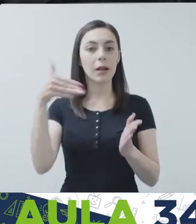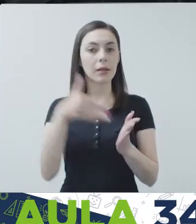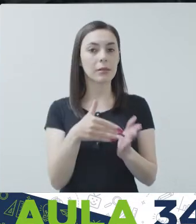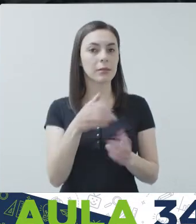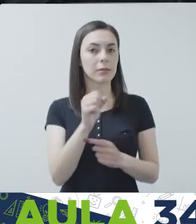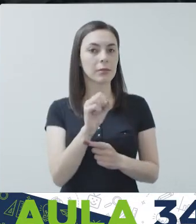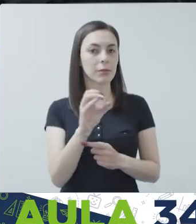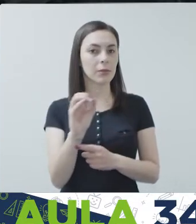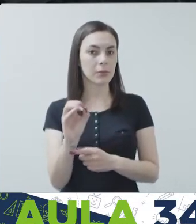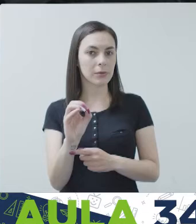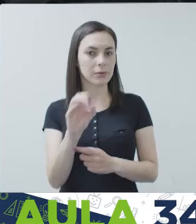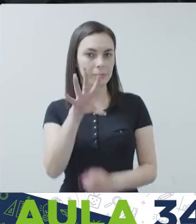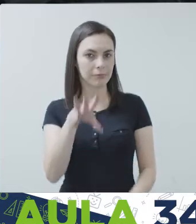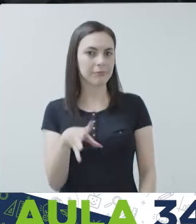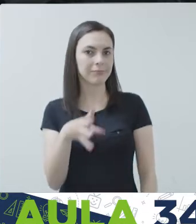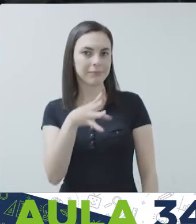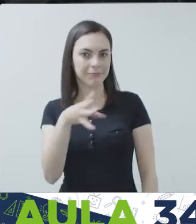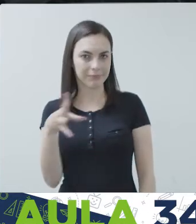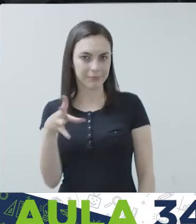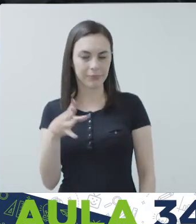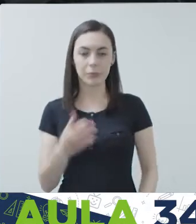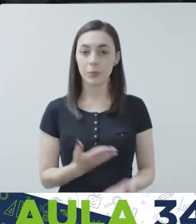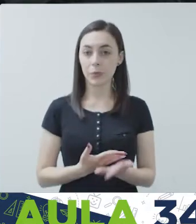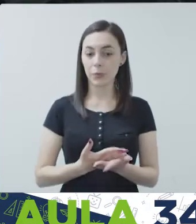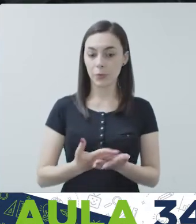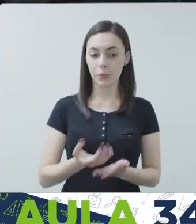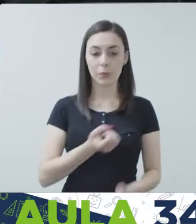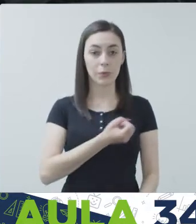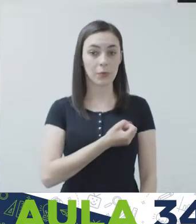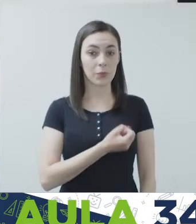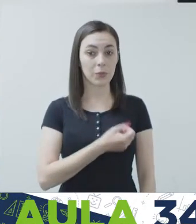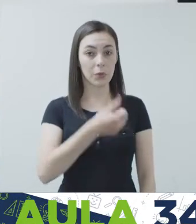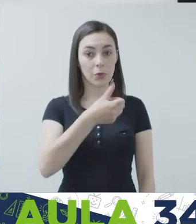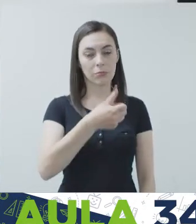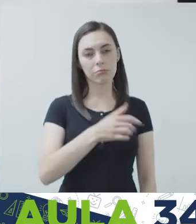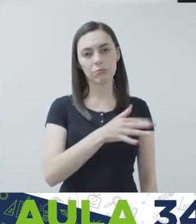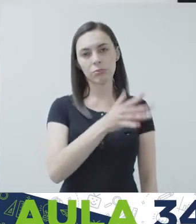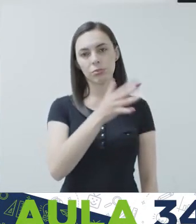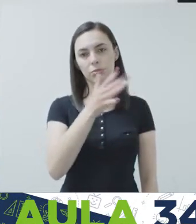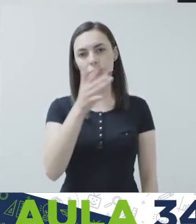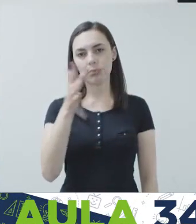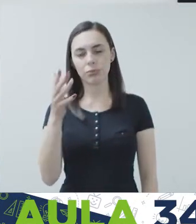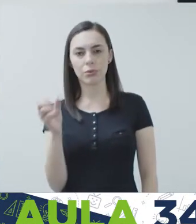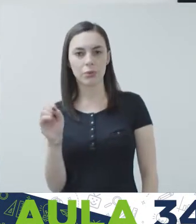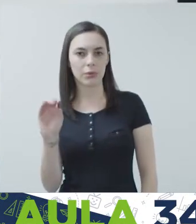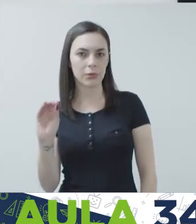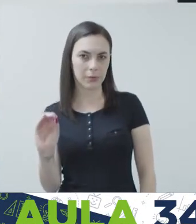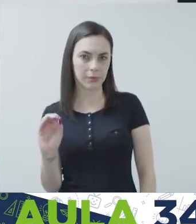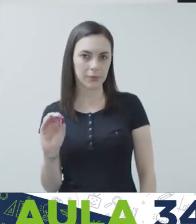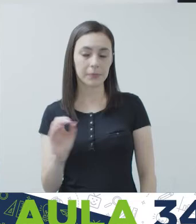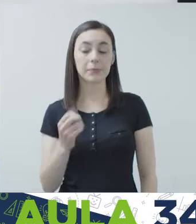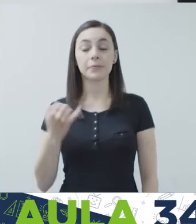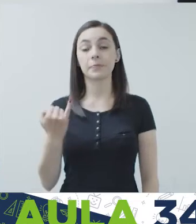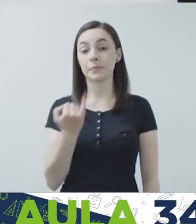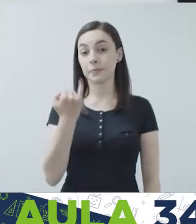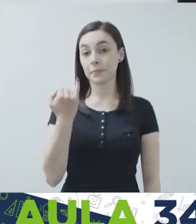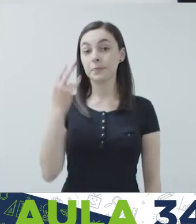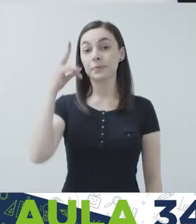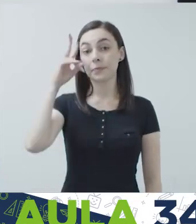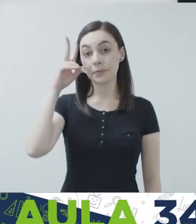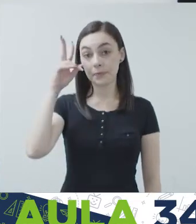nosso quadro numérico. Começamos o número 1 e fomos até o 80. Mas precisamos lembrar